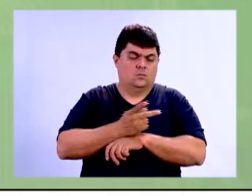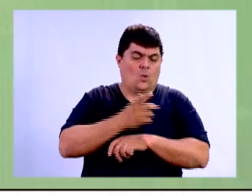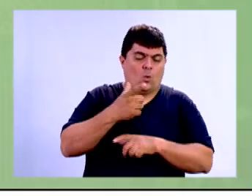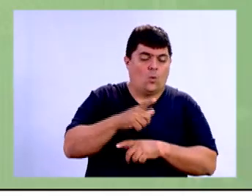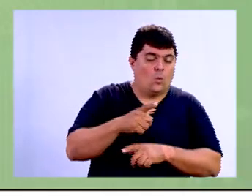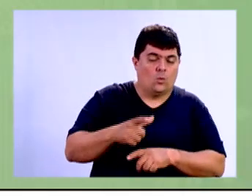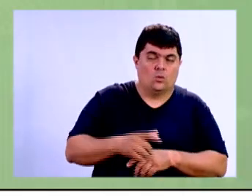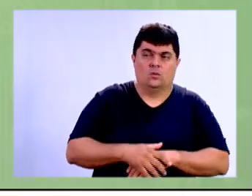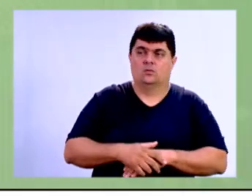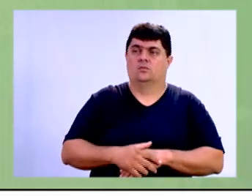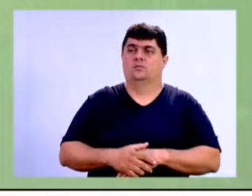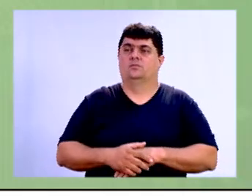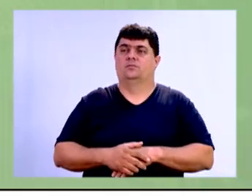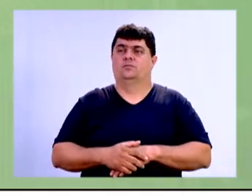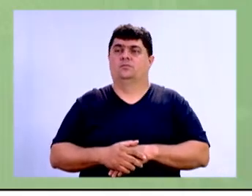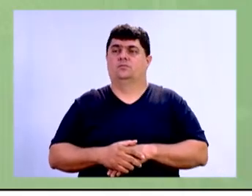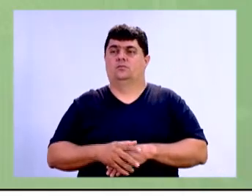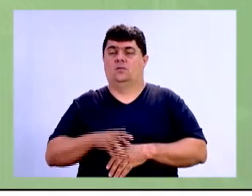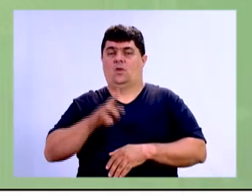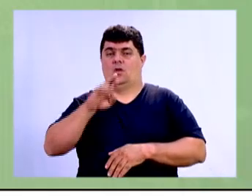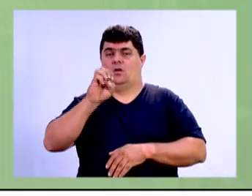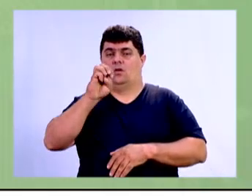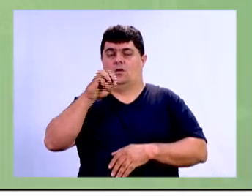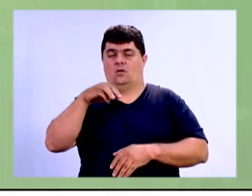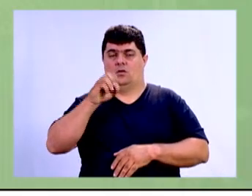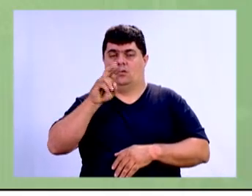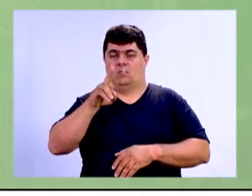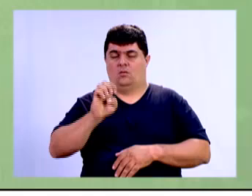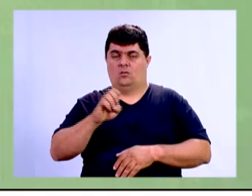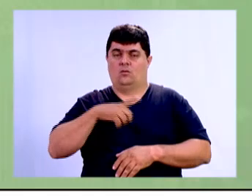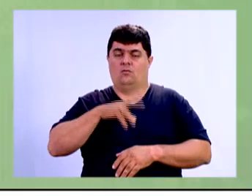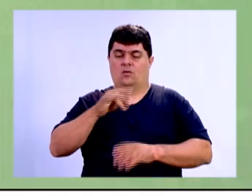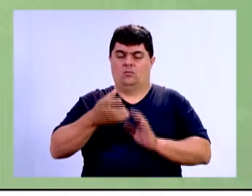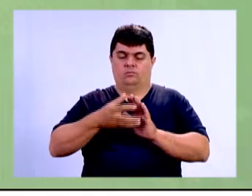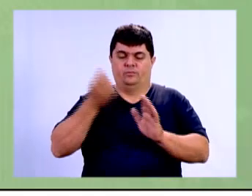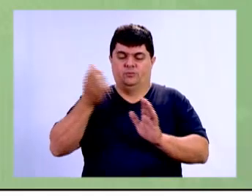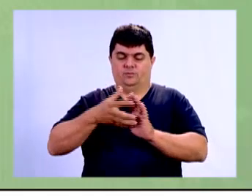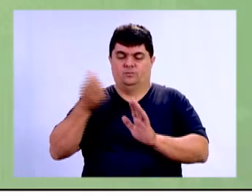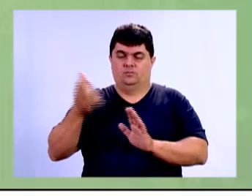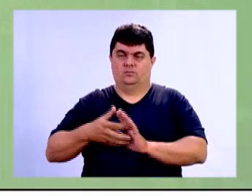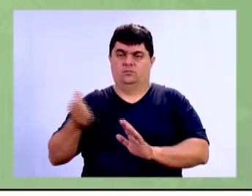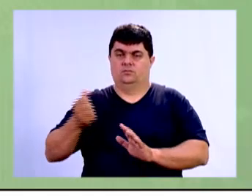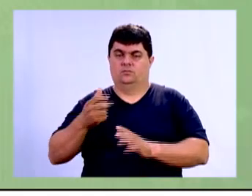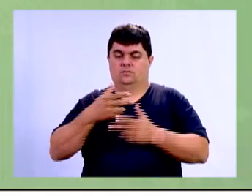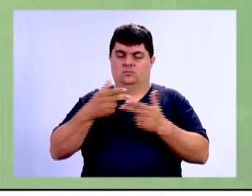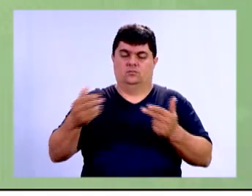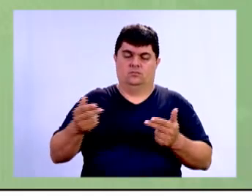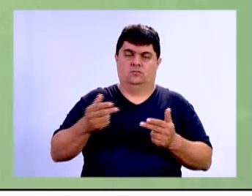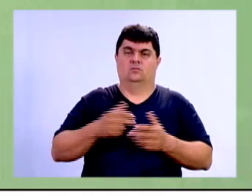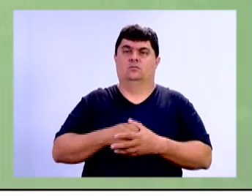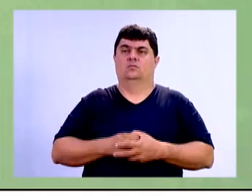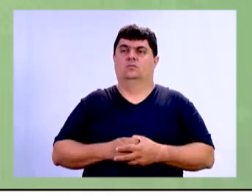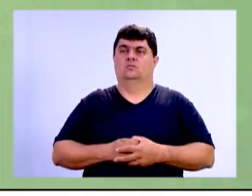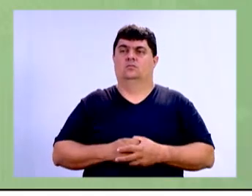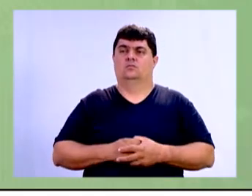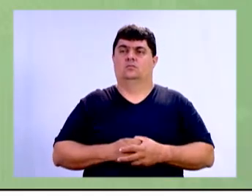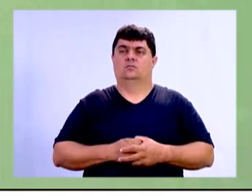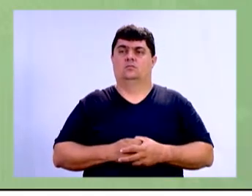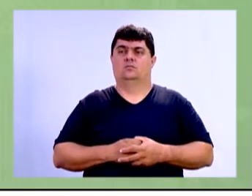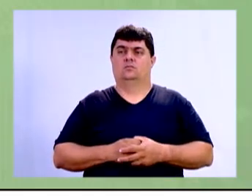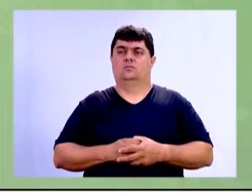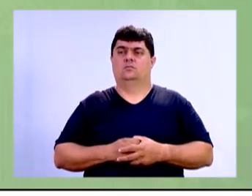index. Eu tenho um remove, onde eu vou remover algum objeto em uma determinada posição da minha